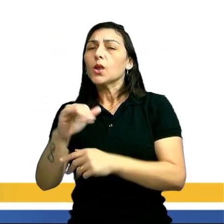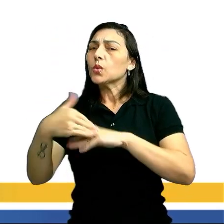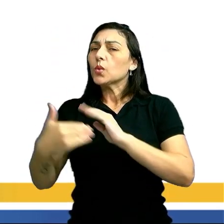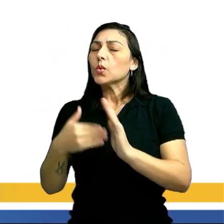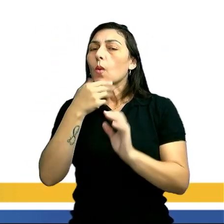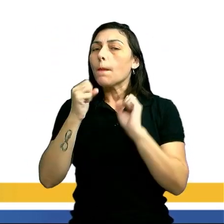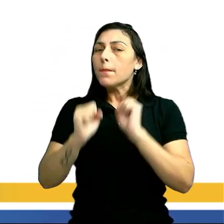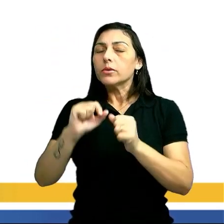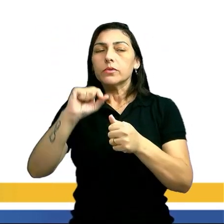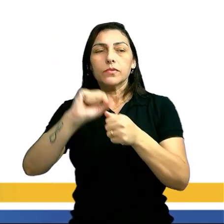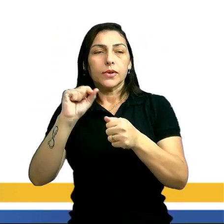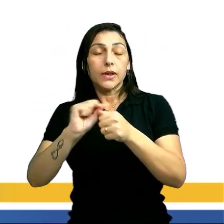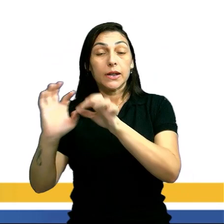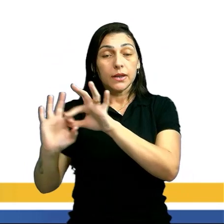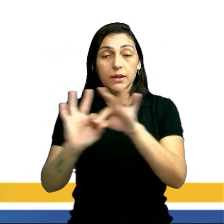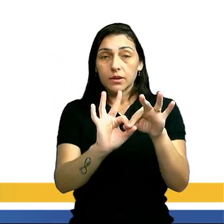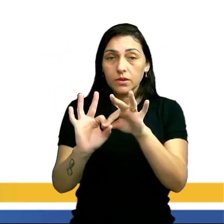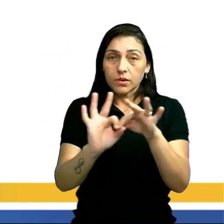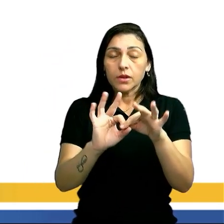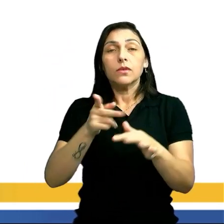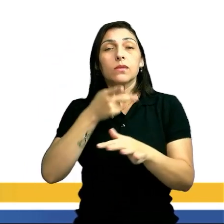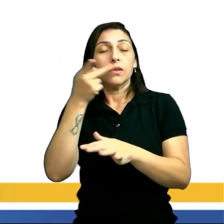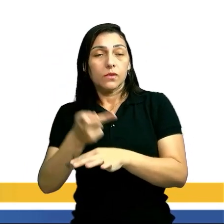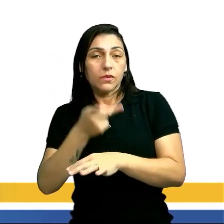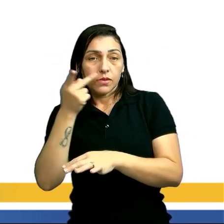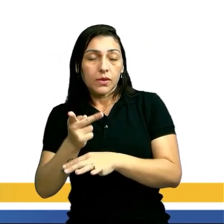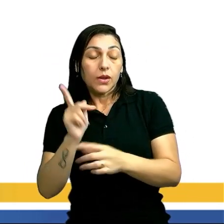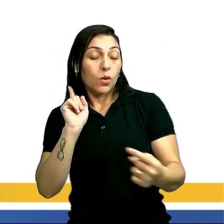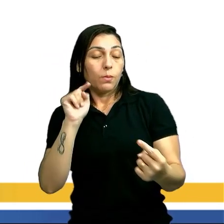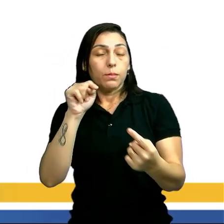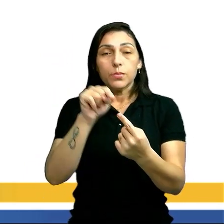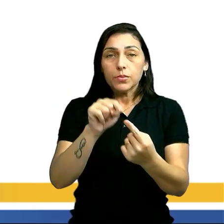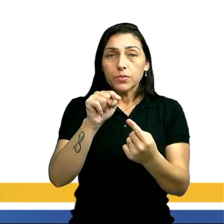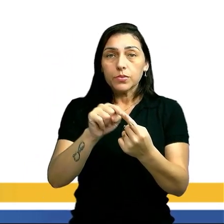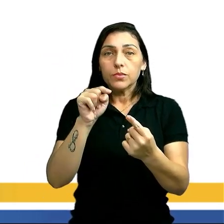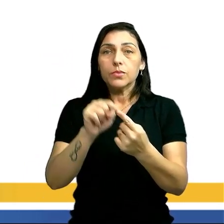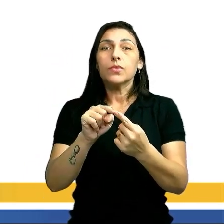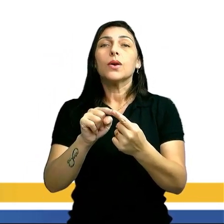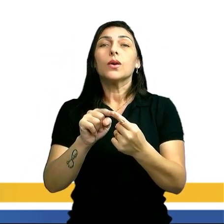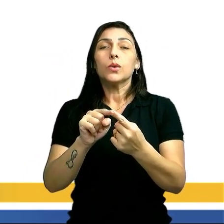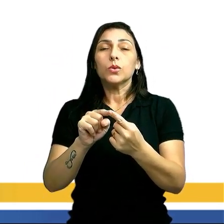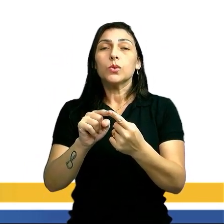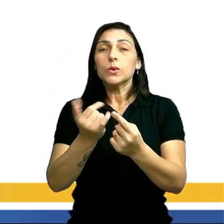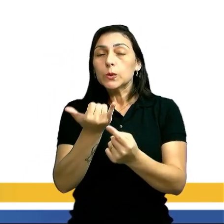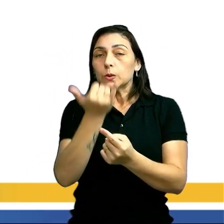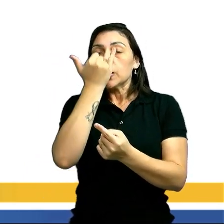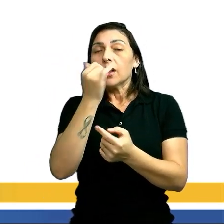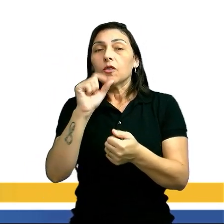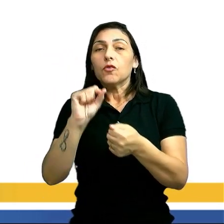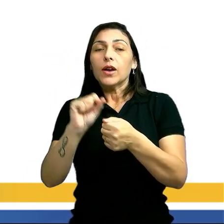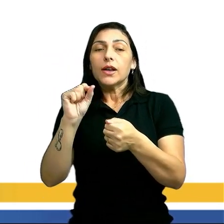fazer. Então, nesse contexto, afirmou que a finalidade das tragédias